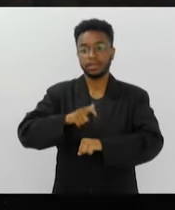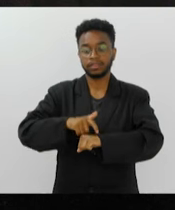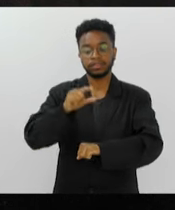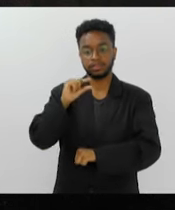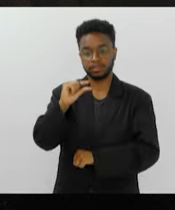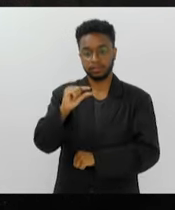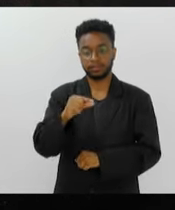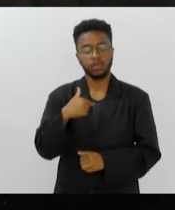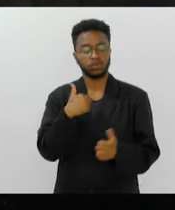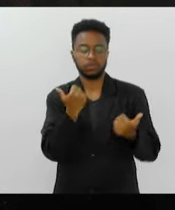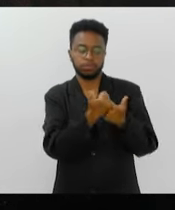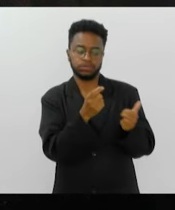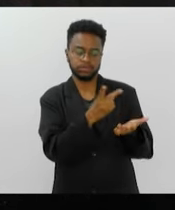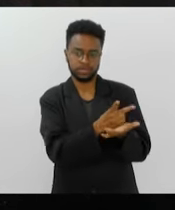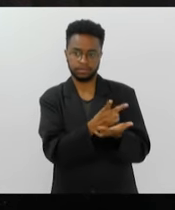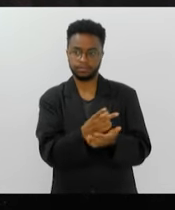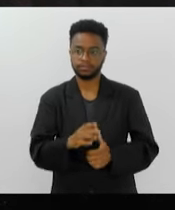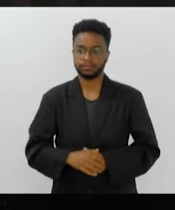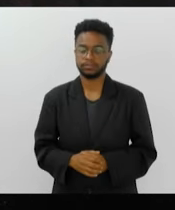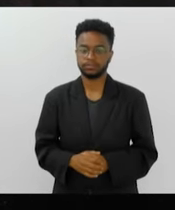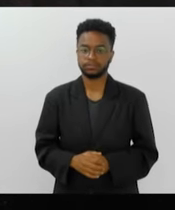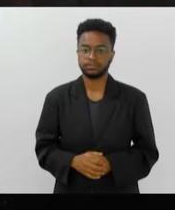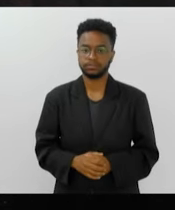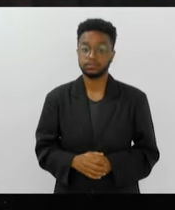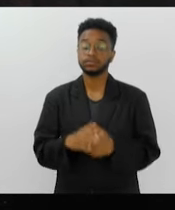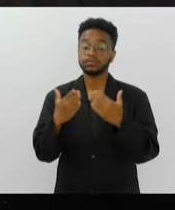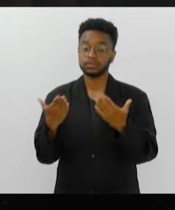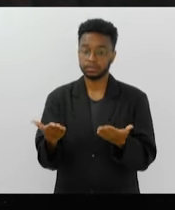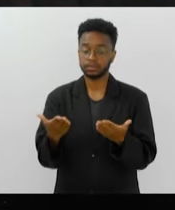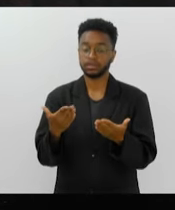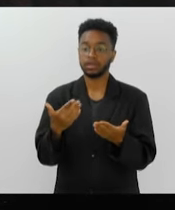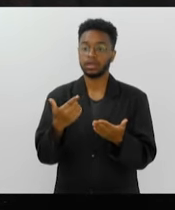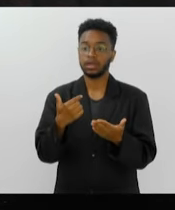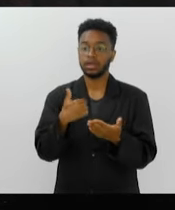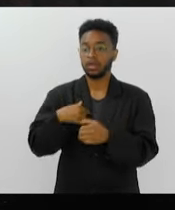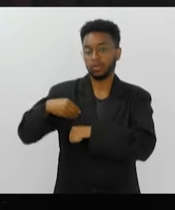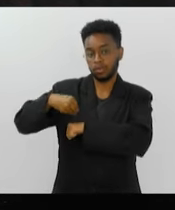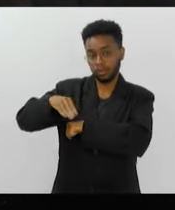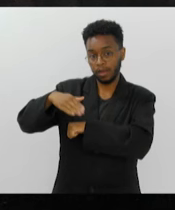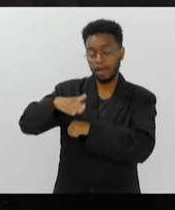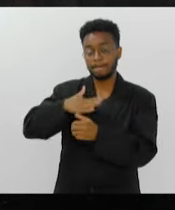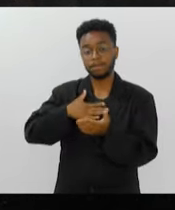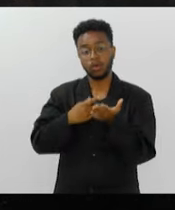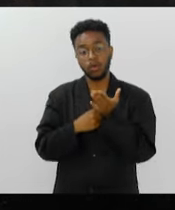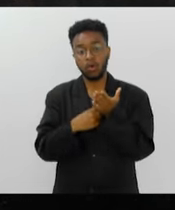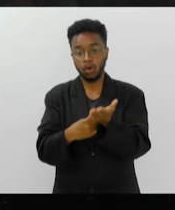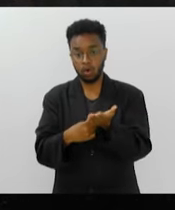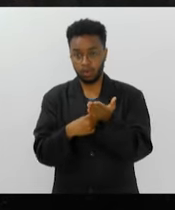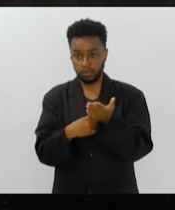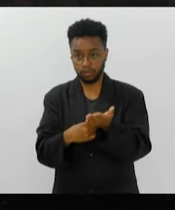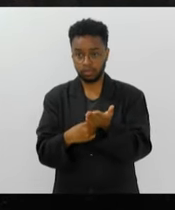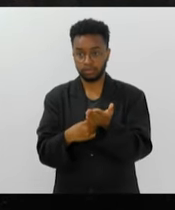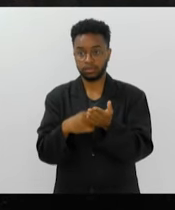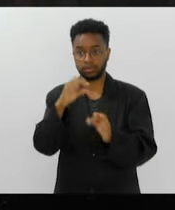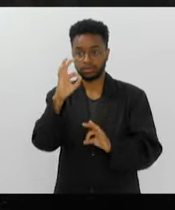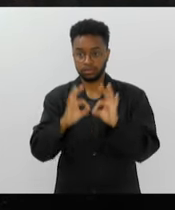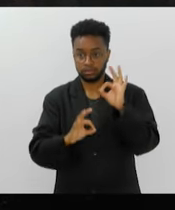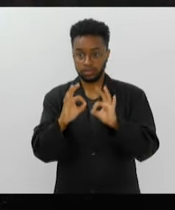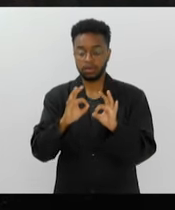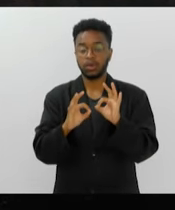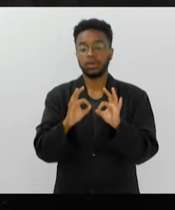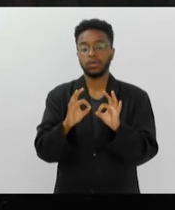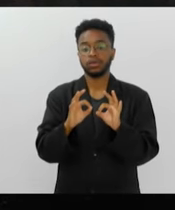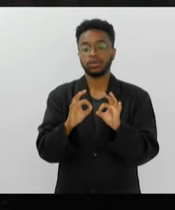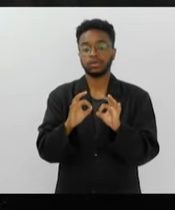sempre comigo eh então para reforçar e encaminhar aqui meu compromisso com a construção do plano